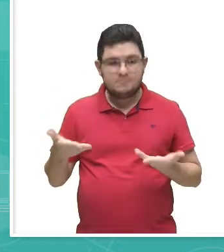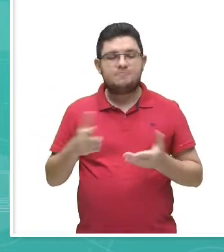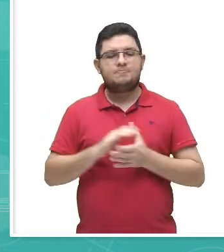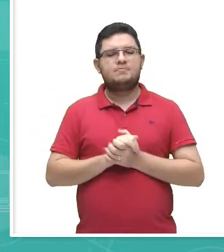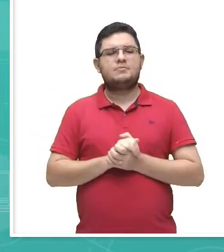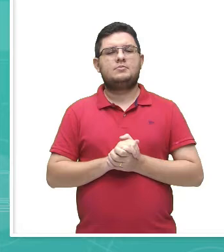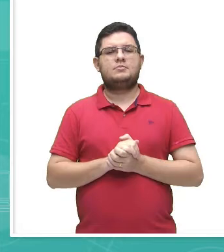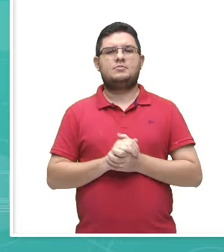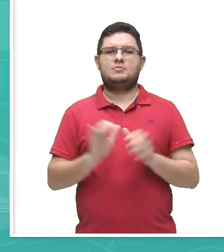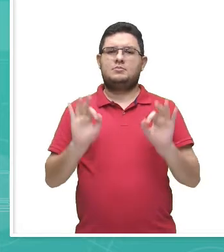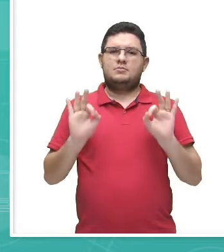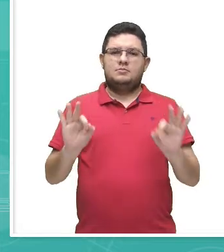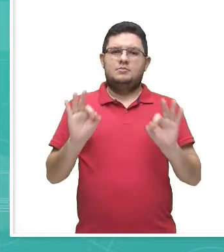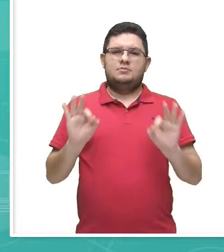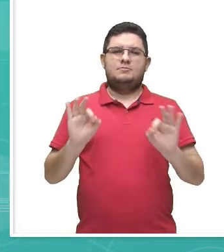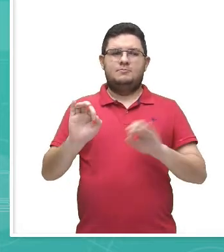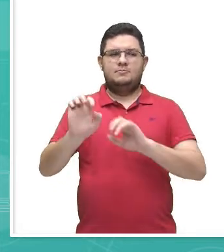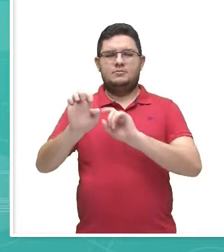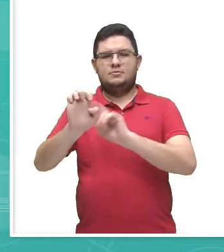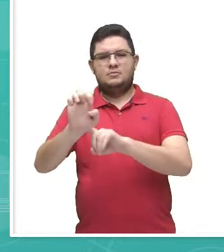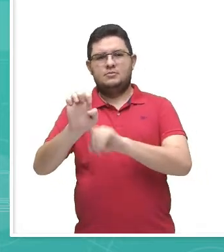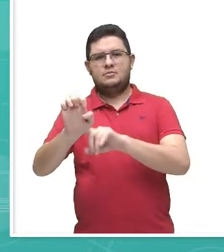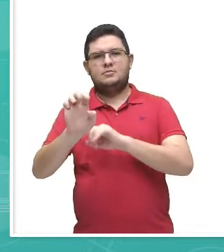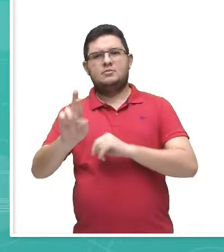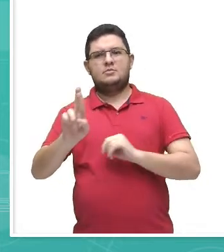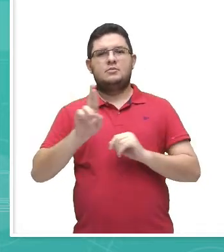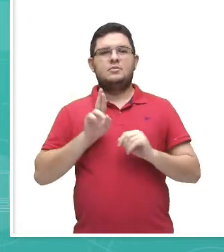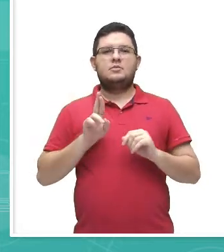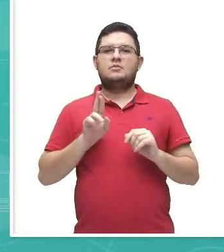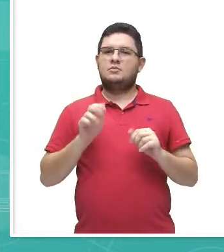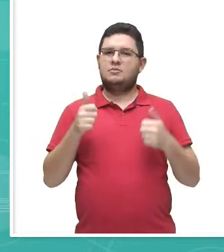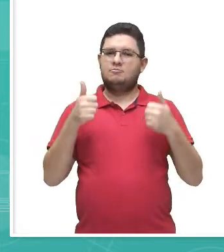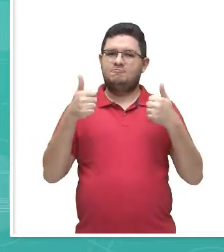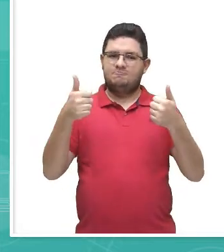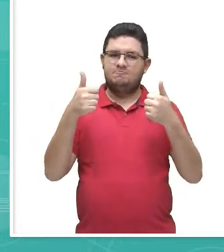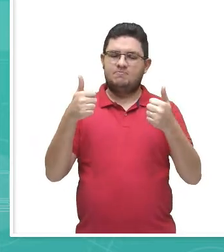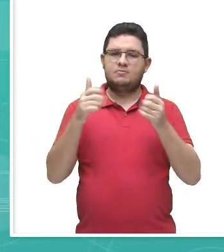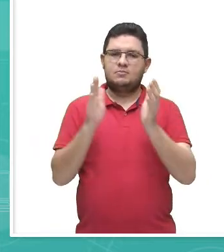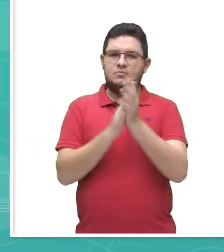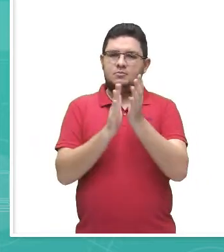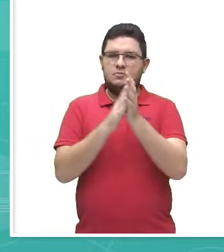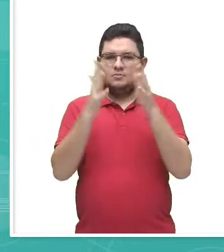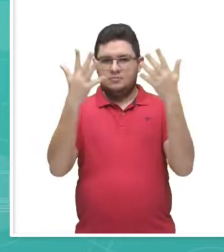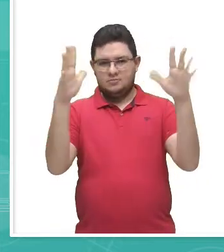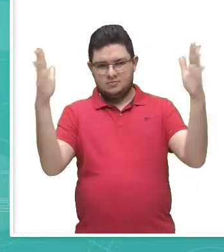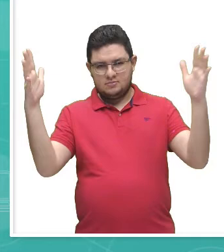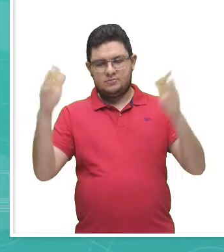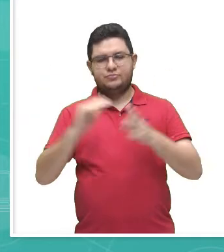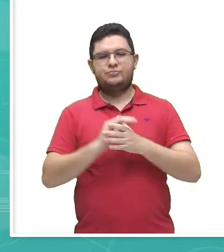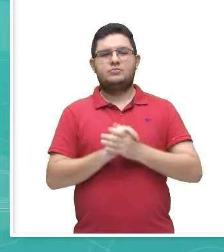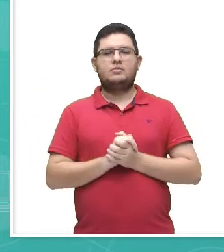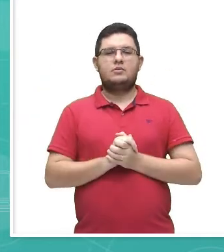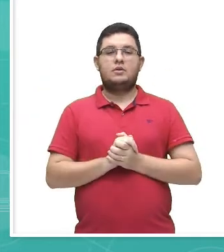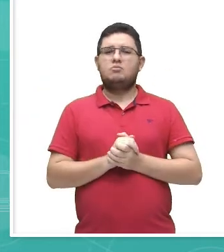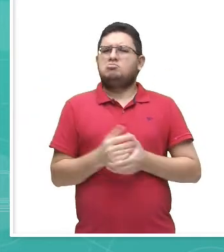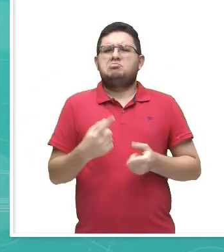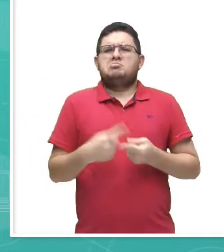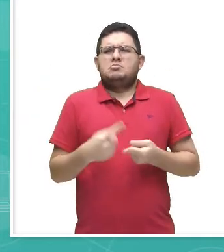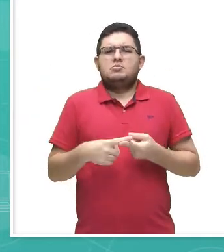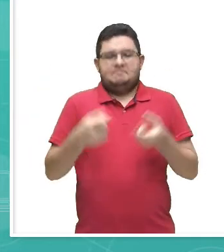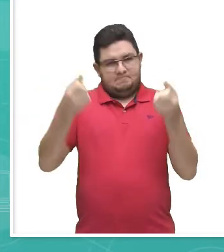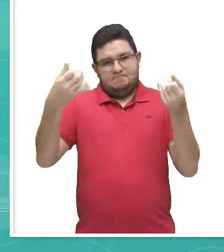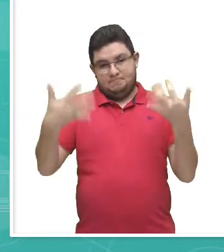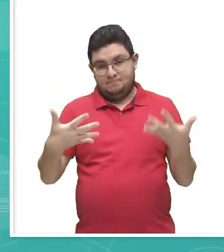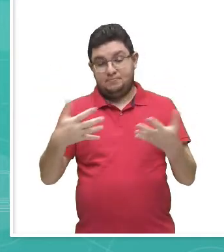Exatamente, parabéns aí para quem, né, colocou aqui no chat que era a letra E, está corretíssimo, porque a letra